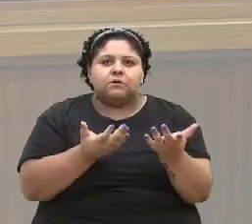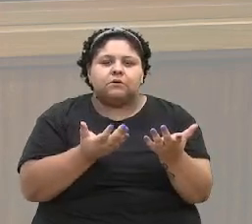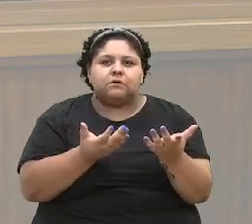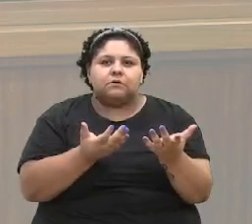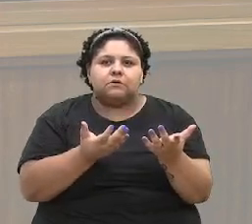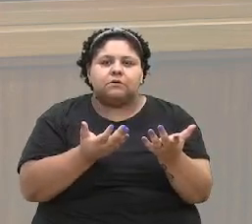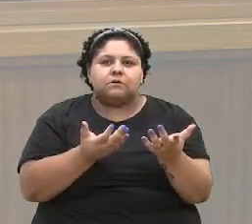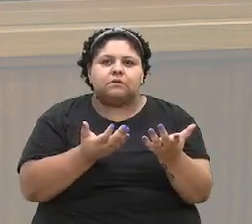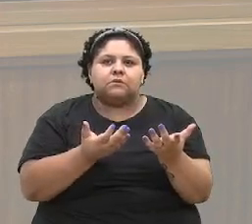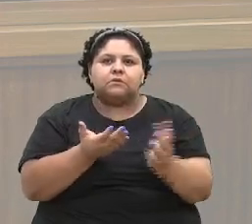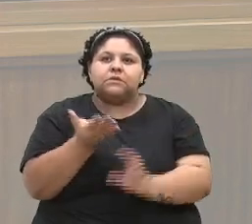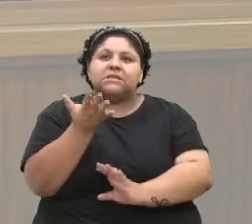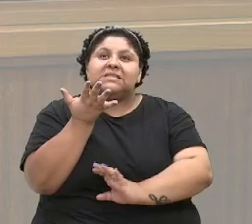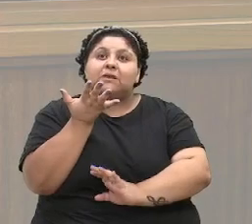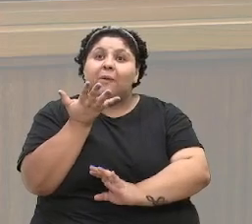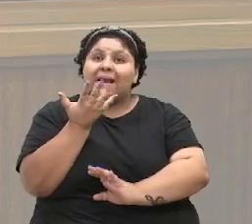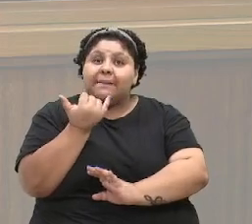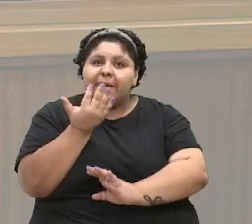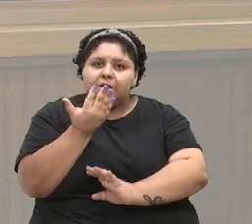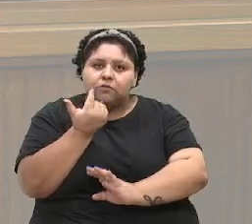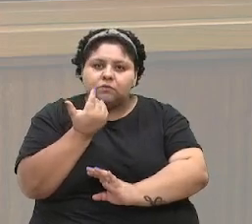que são alimentos